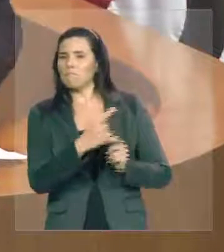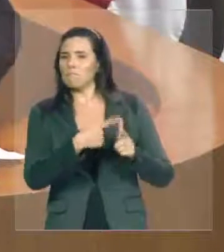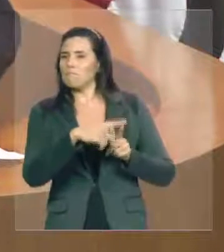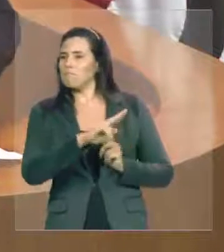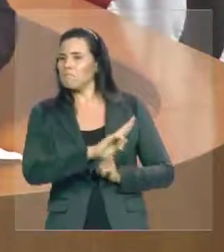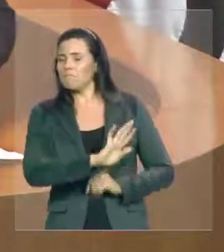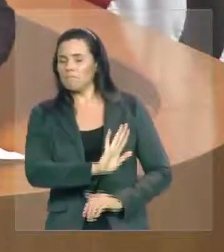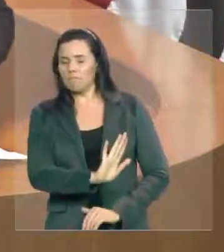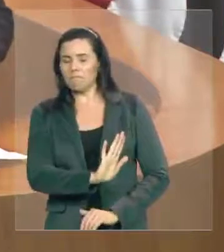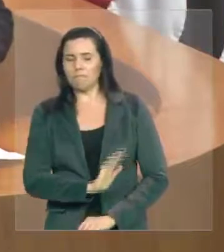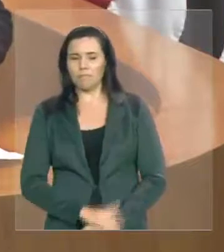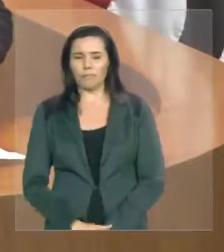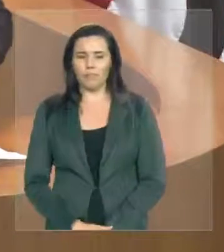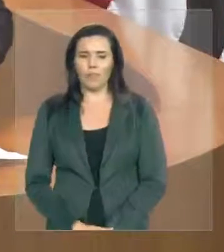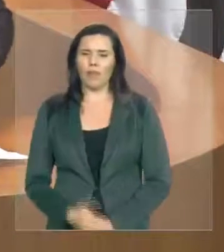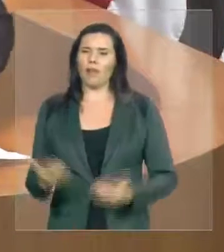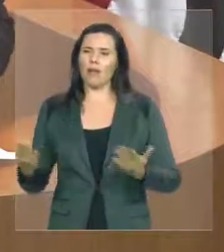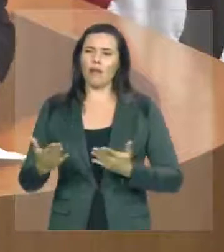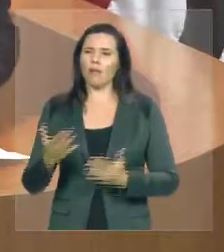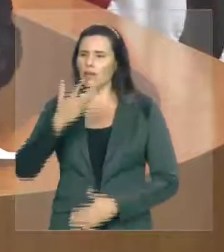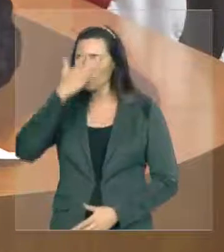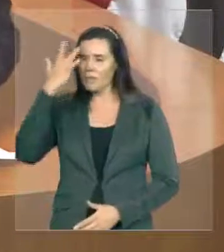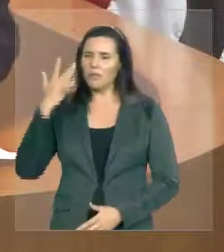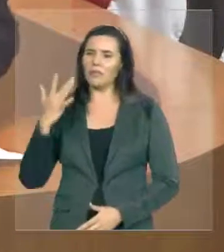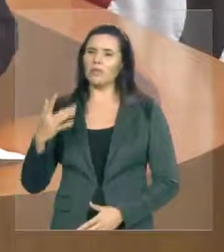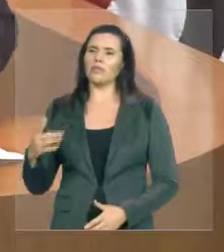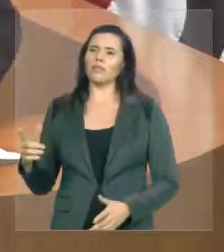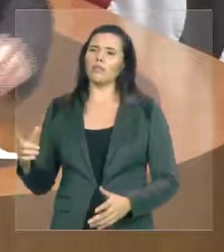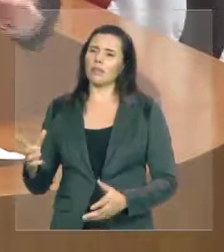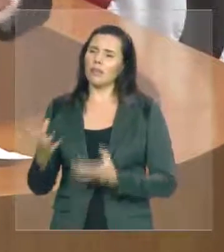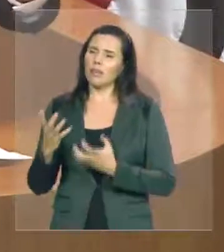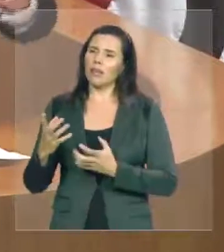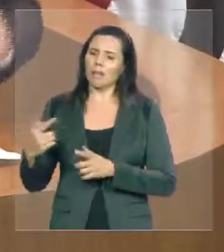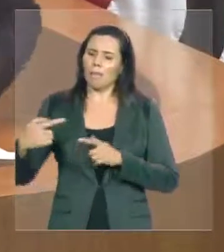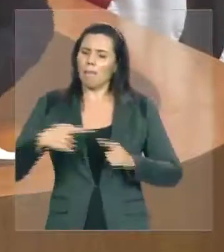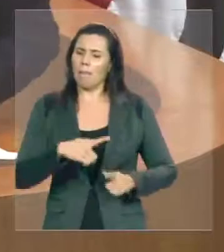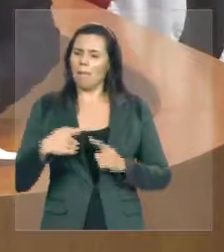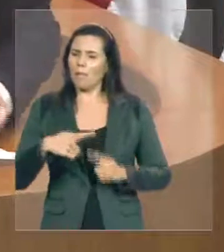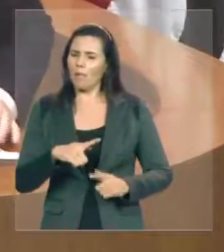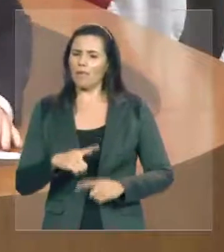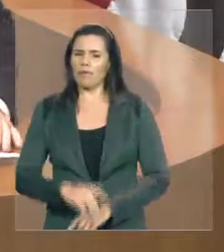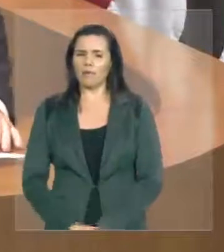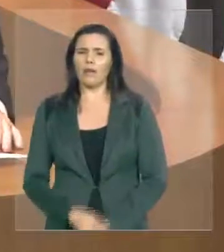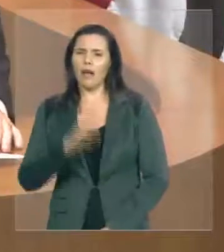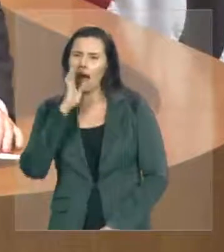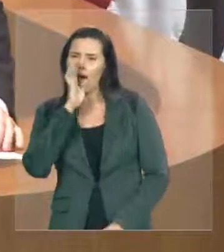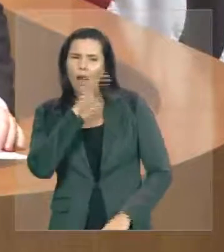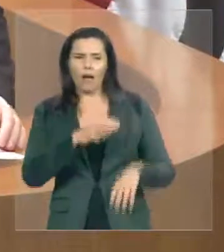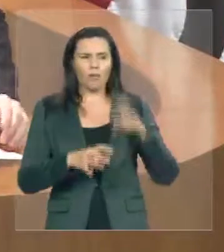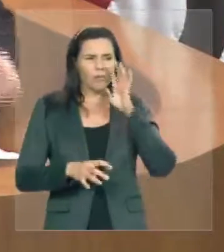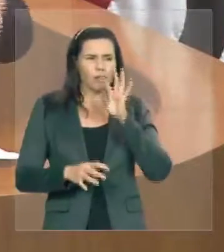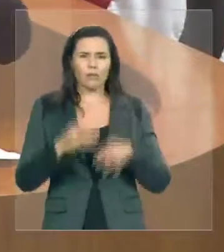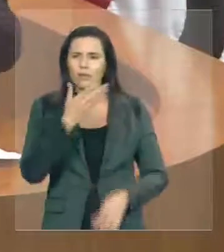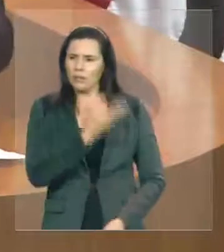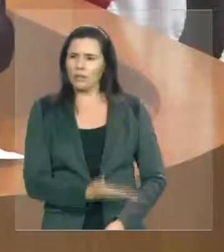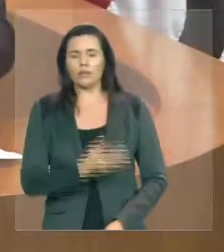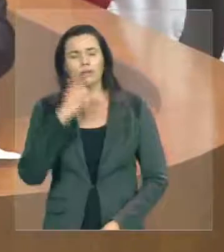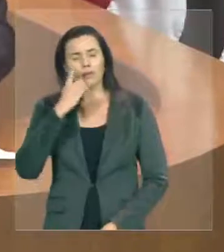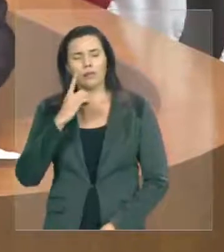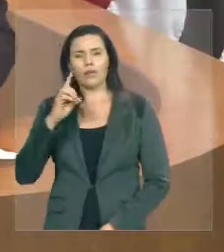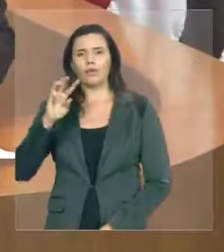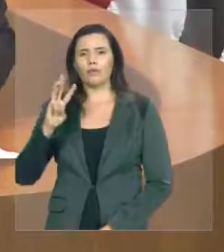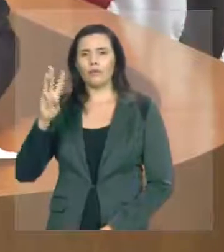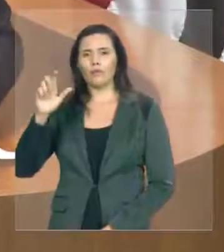crucificado, e agora querem atribuir todos os defeitos do mundo ao deputado Valdir Maranhão, associando